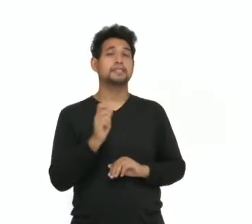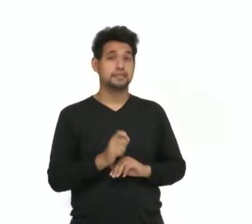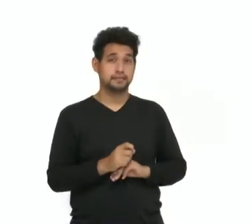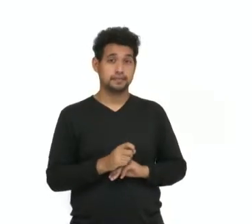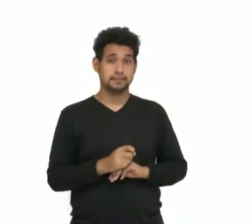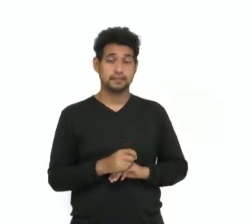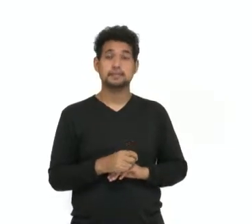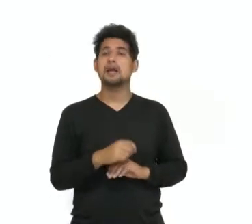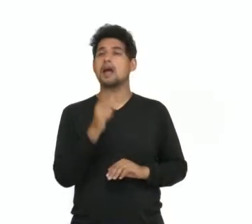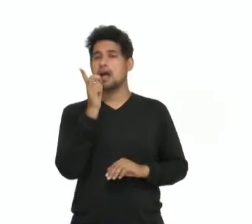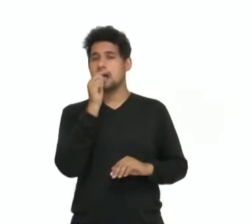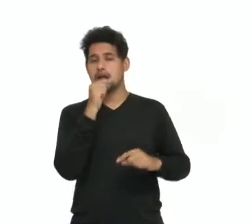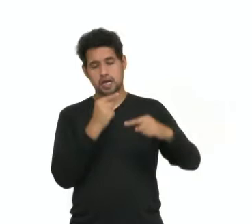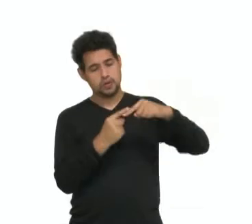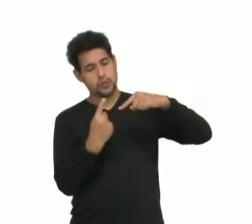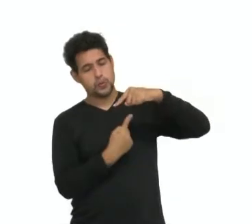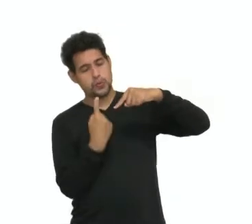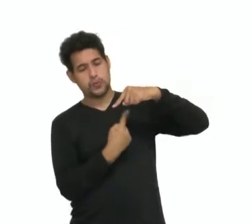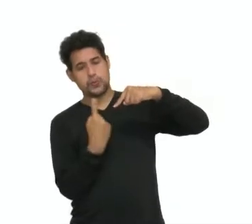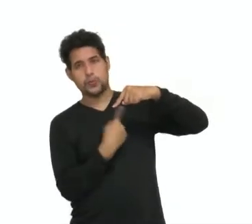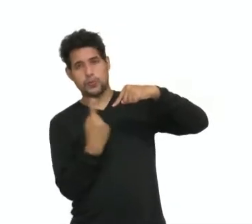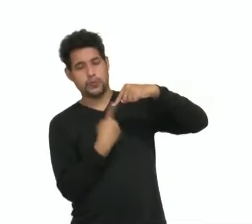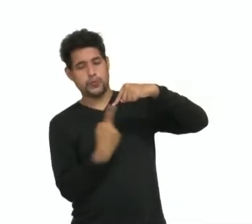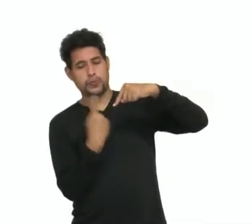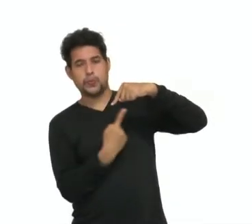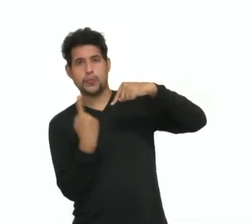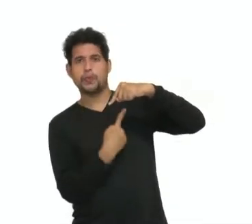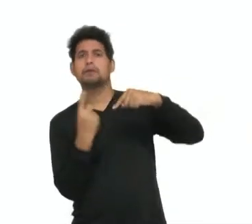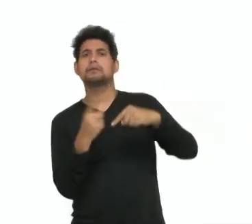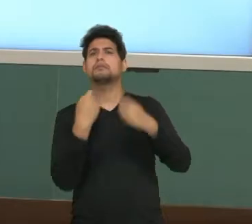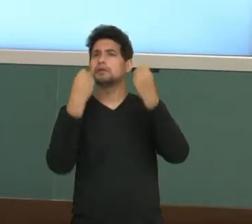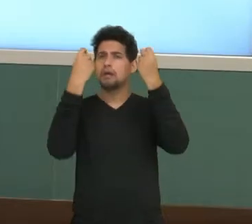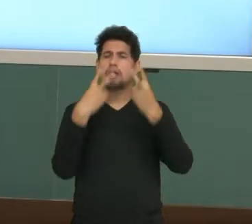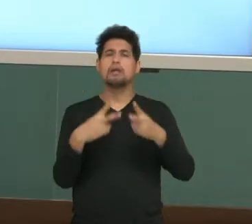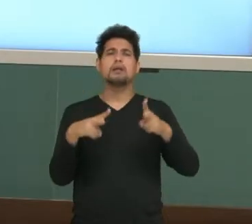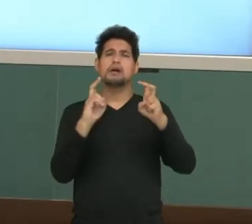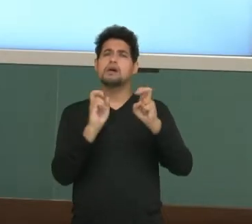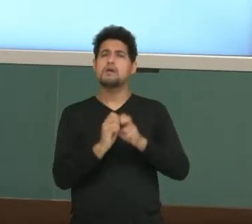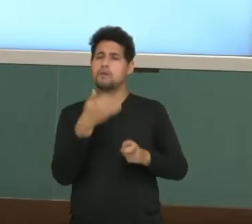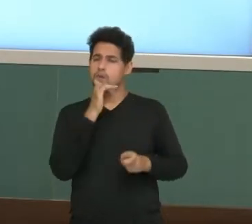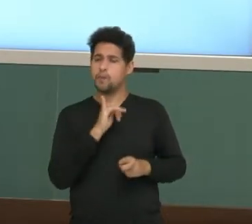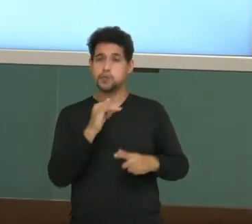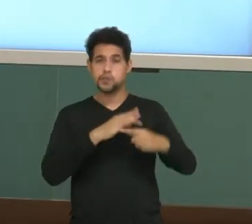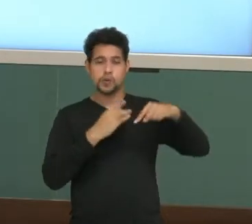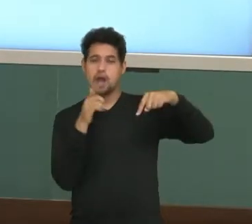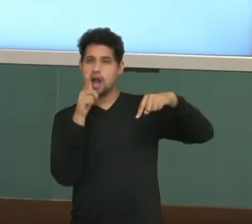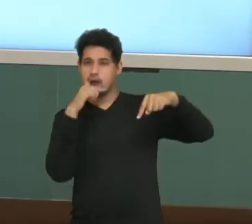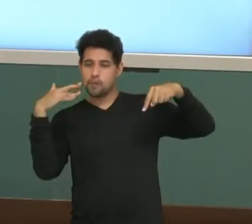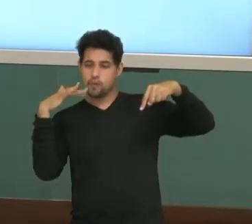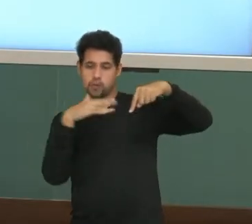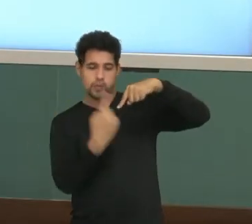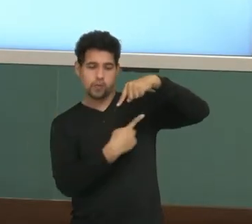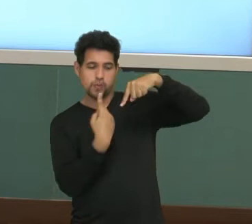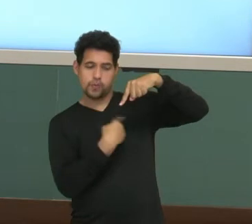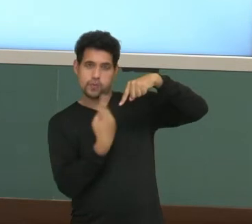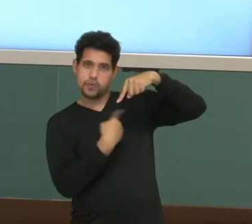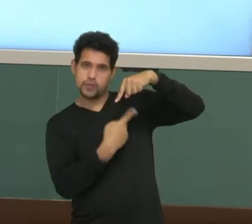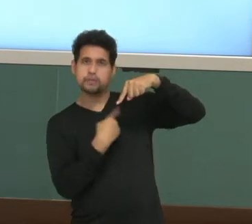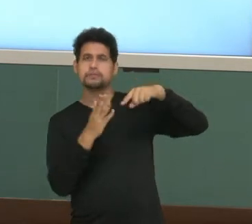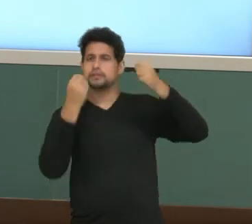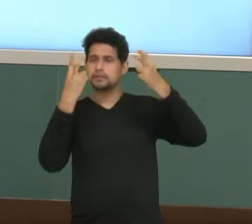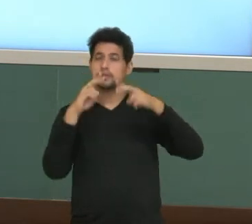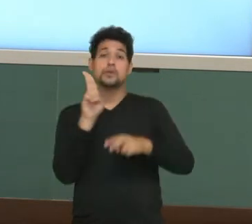energia hidrelétrica, tá? Quando falamos em energia hidrelétrica, é aquela que, conforme já disse